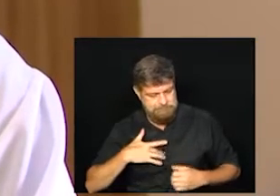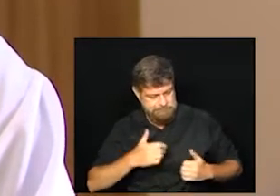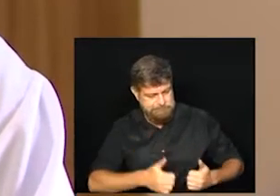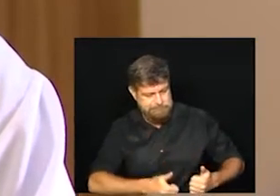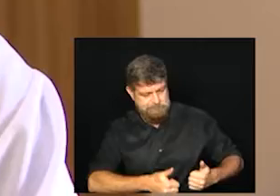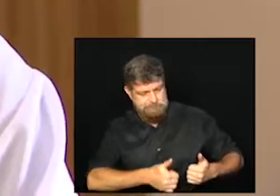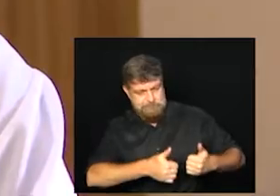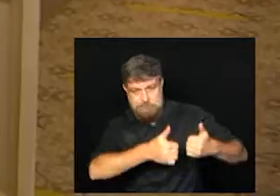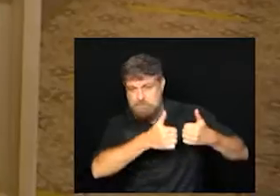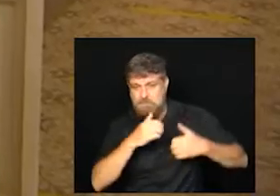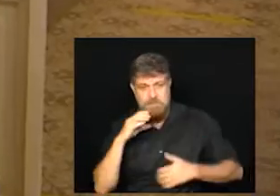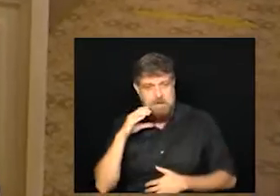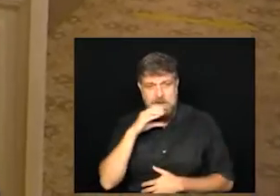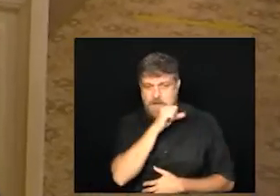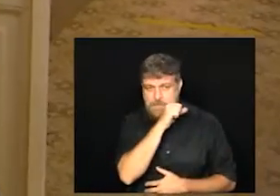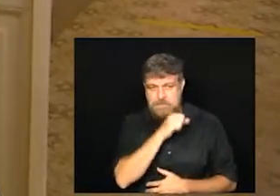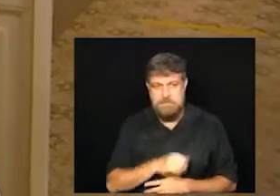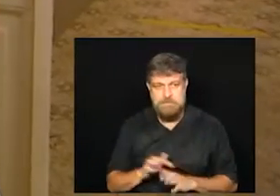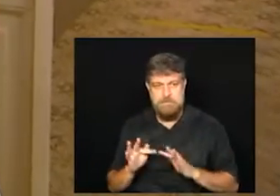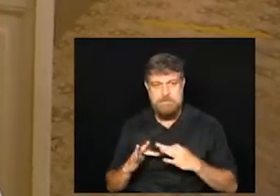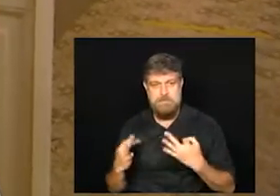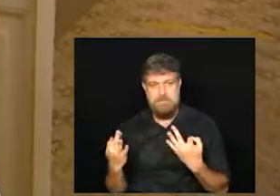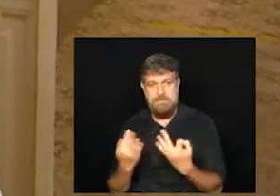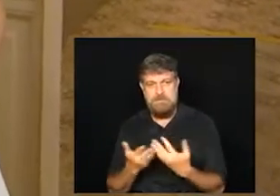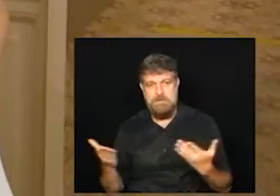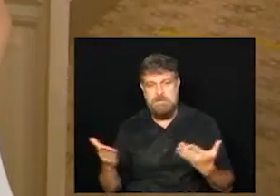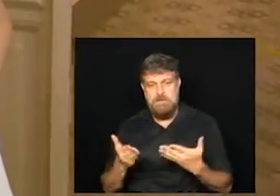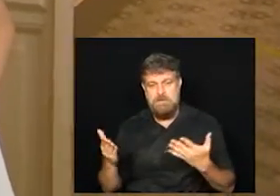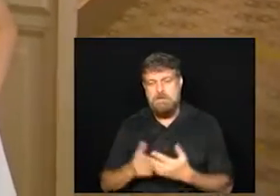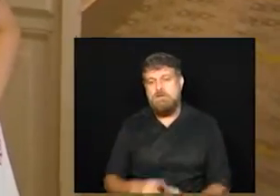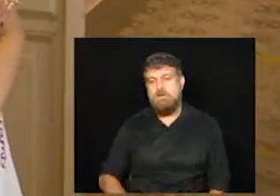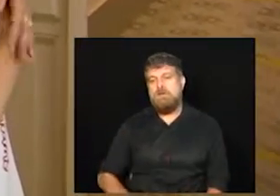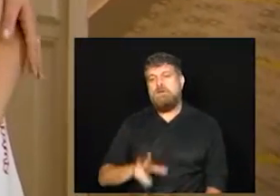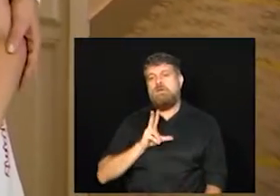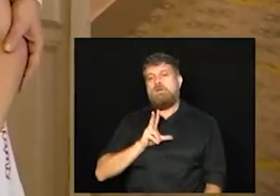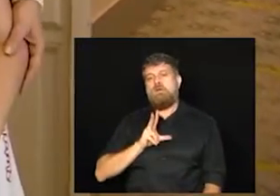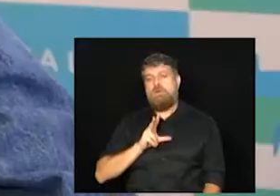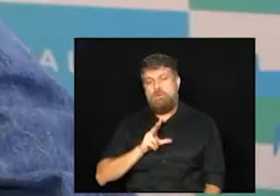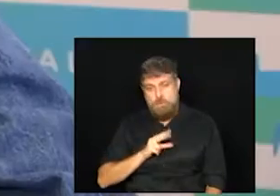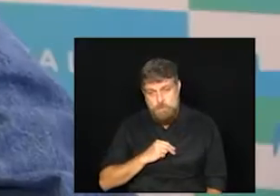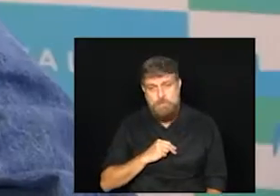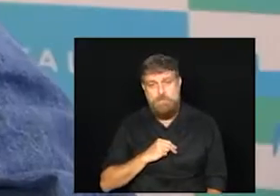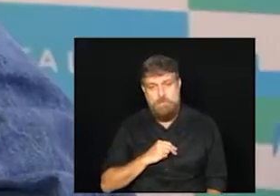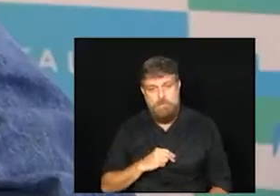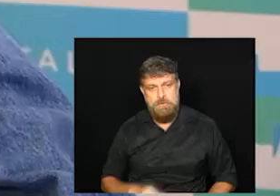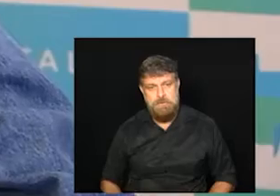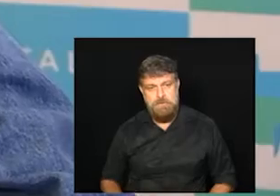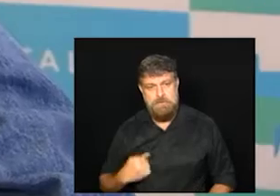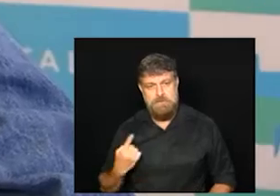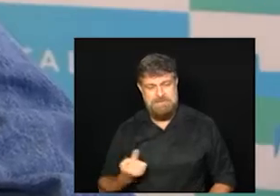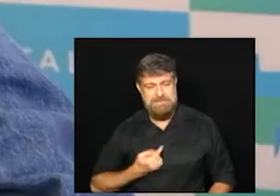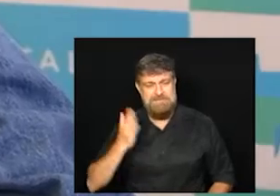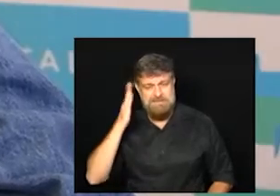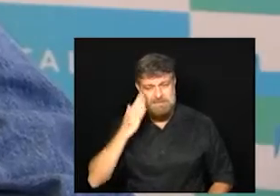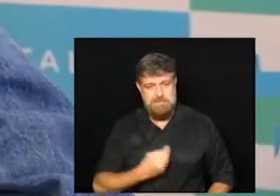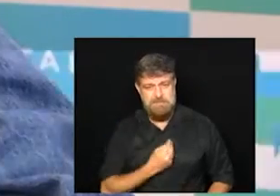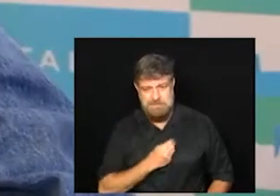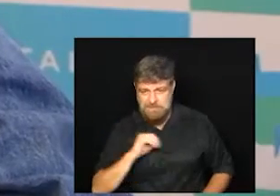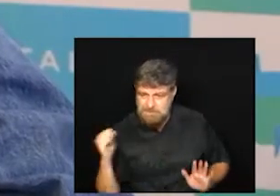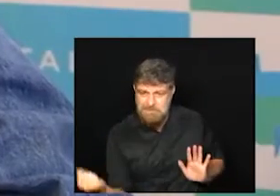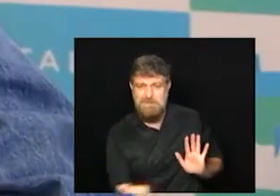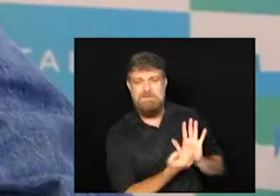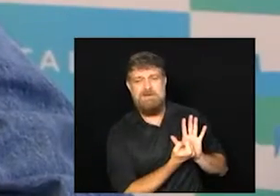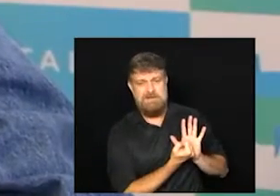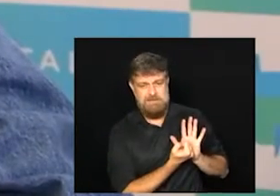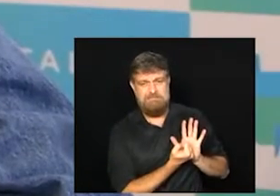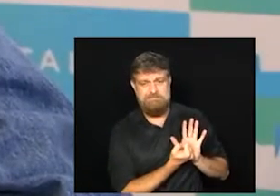melhora rápida. A família agora está mais aliviada com a recuperação do professor. Vai marcar com certeza a